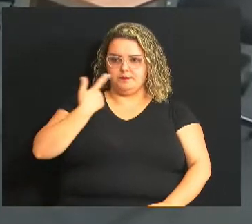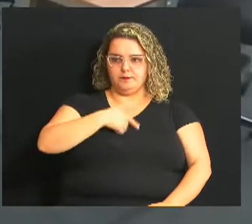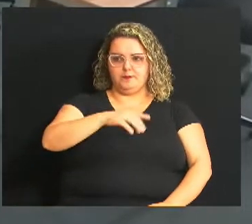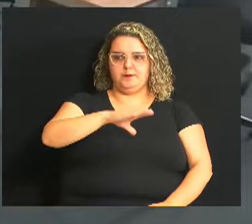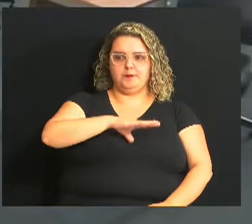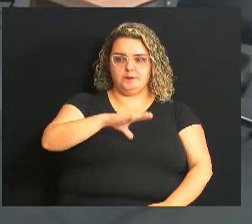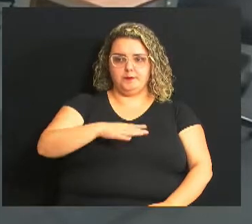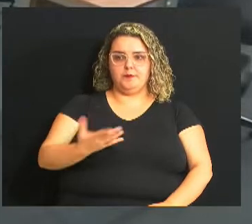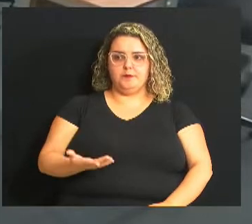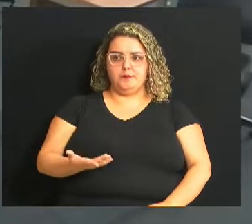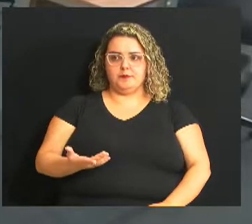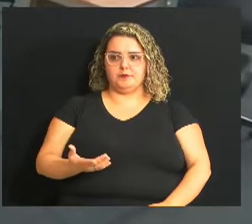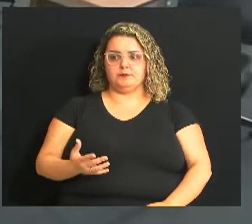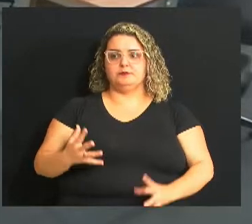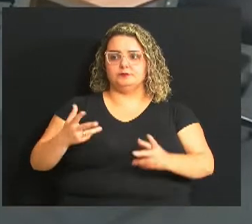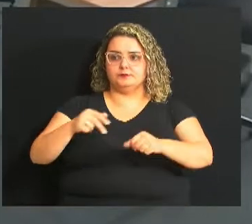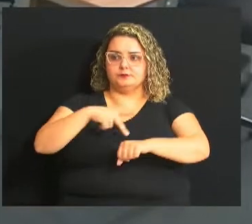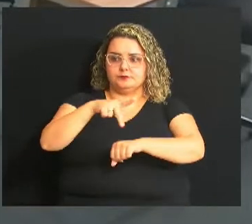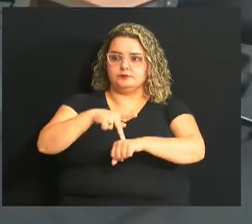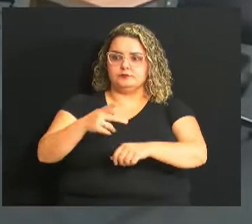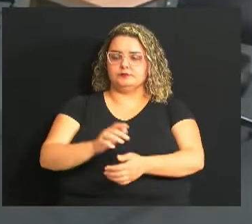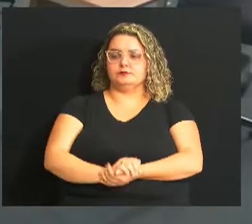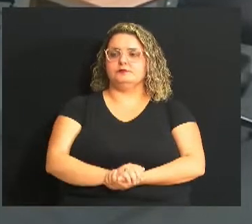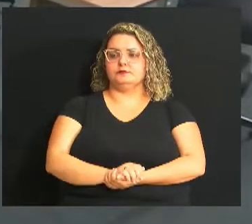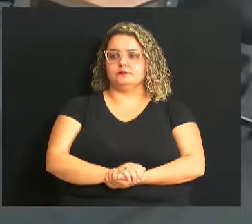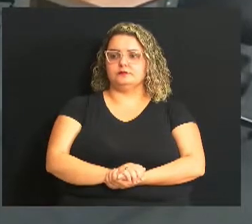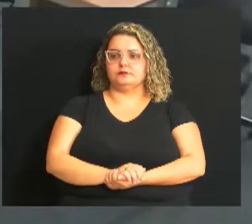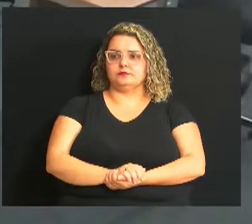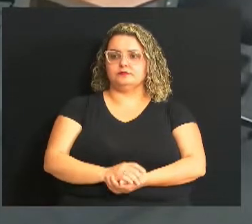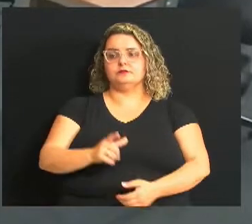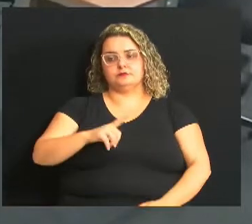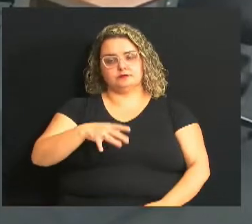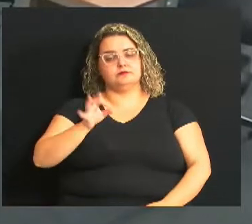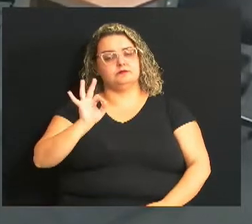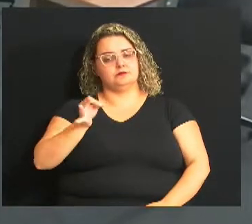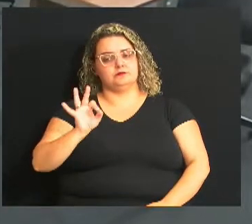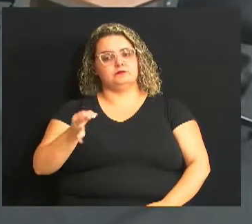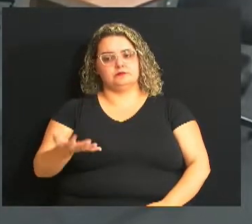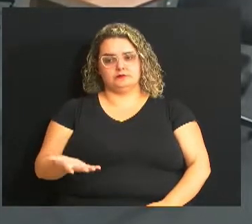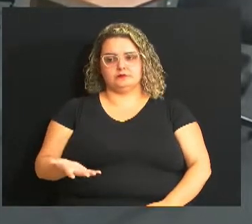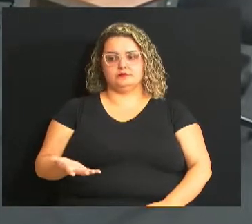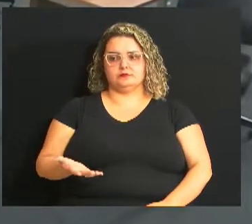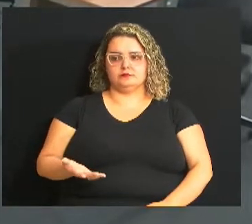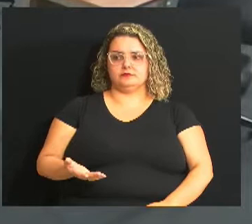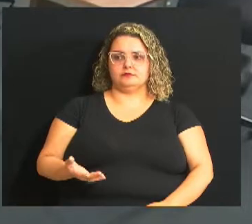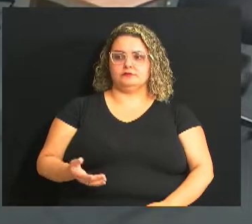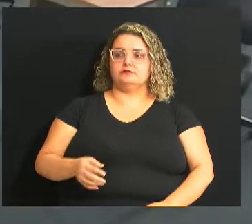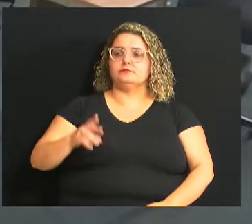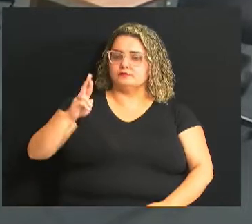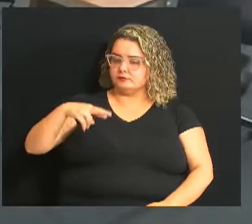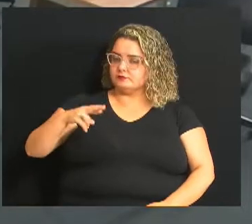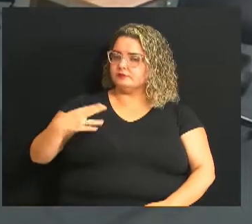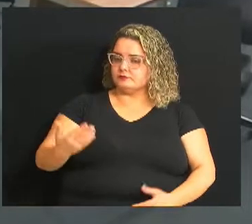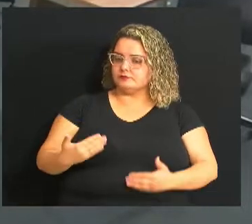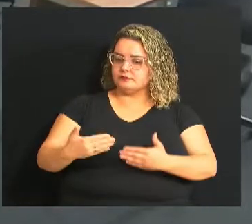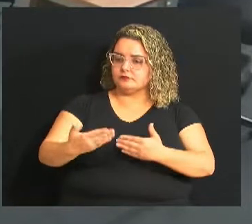cidade e no país. E tenho certeza que esses mesmos motivos, ou motivos parecidos, foram